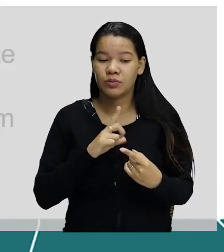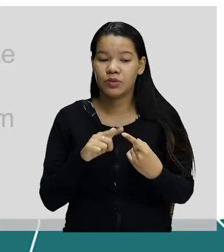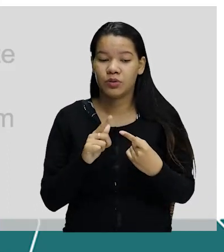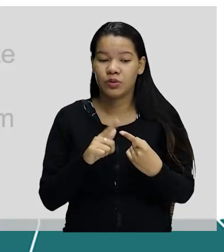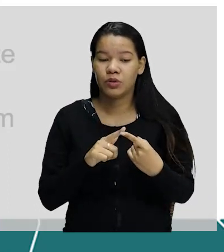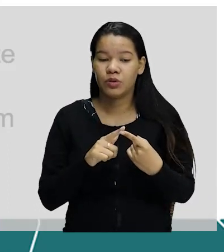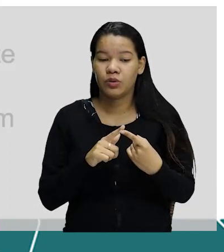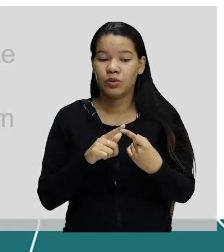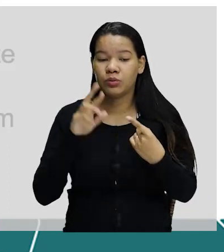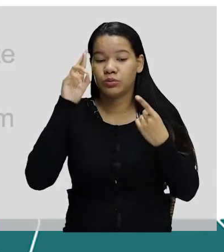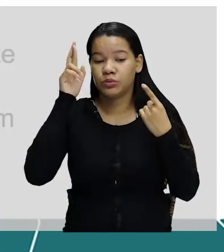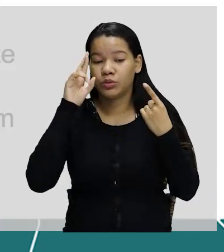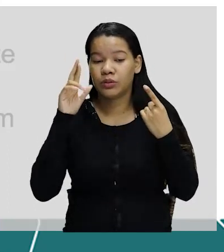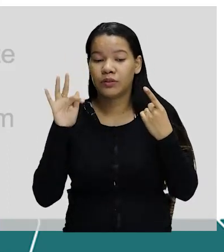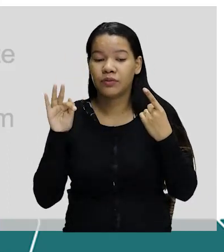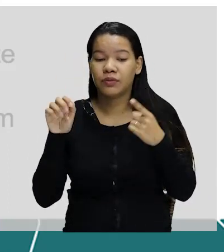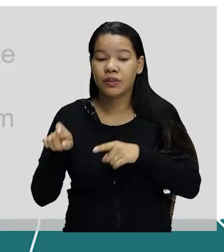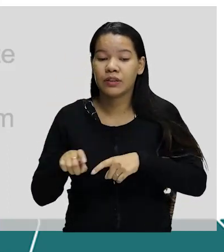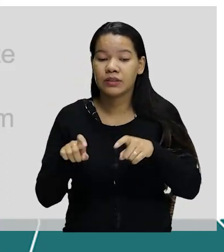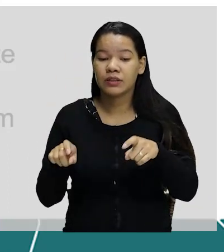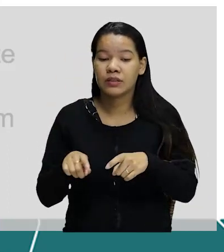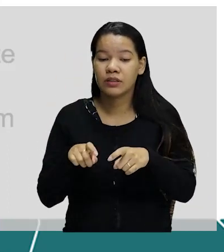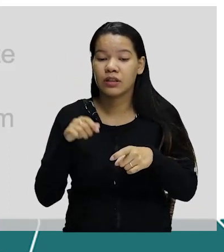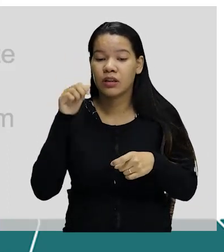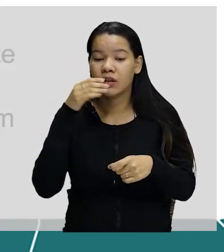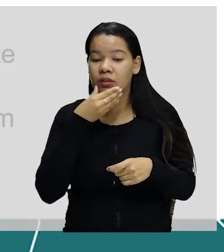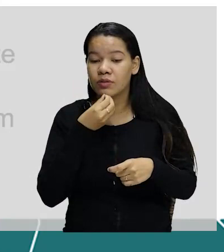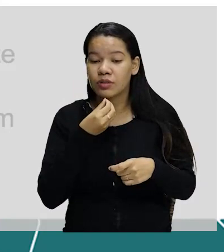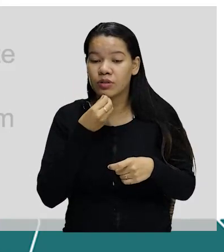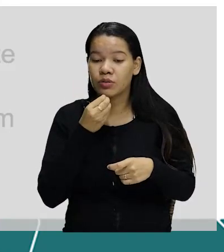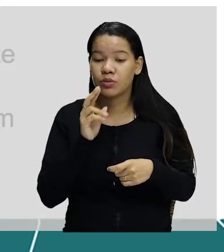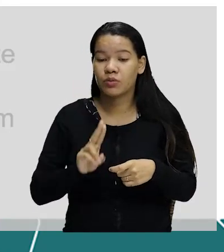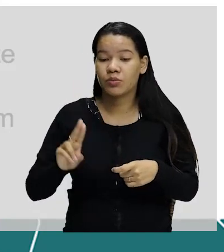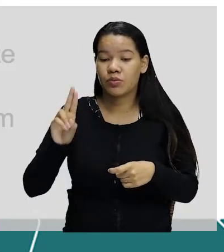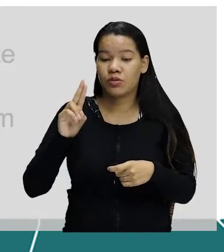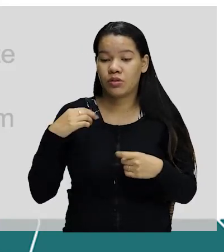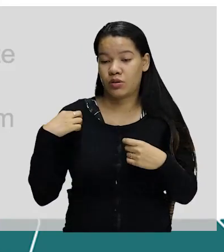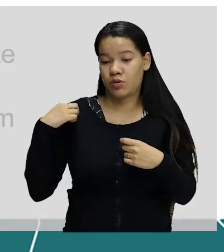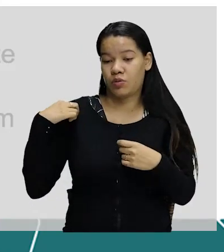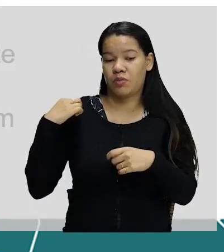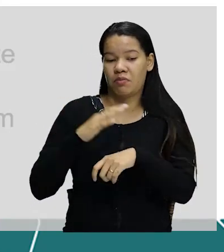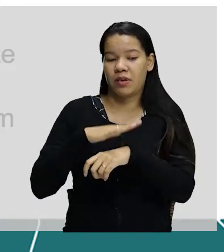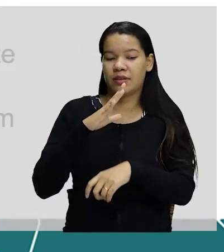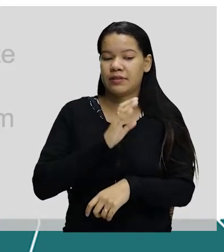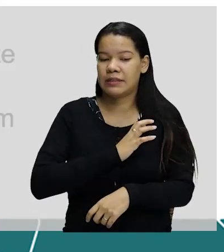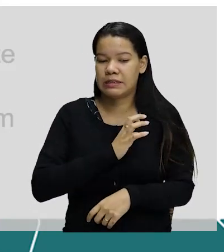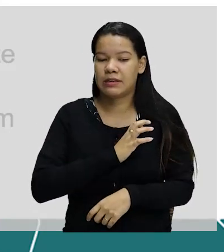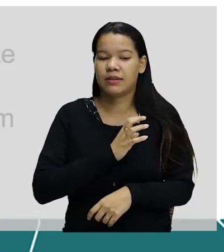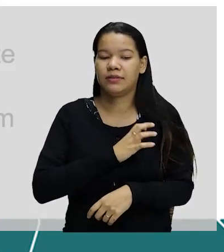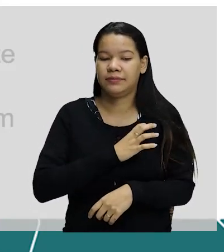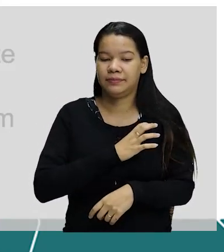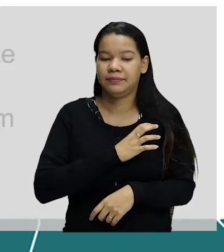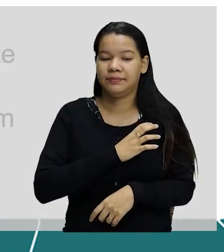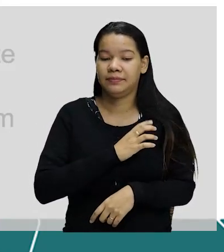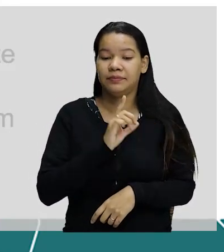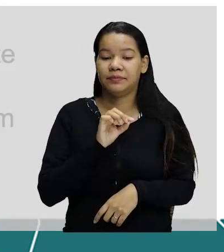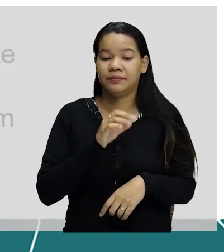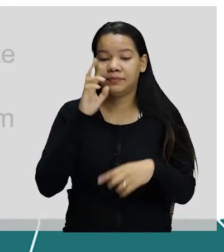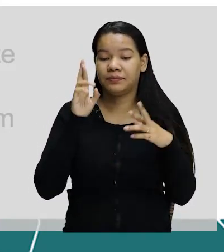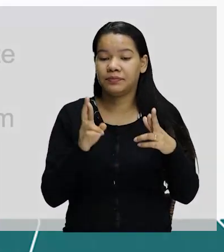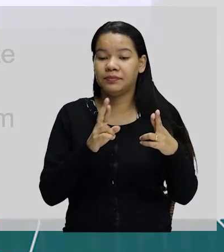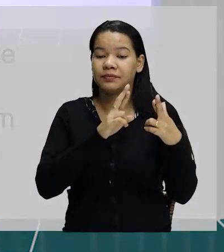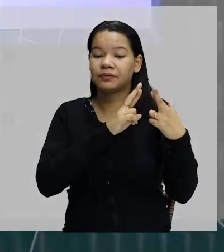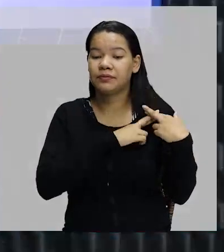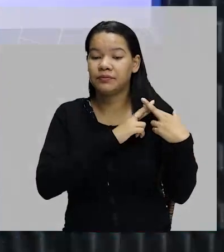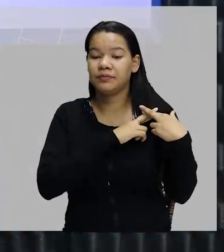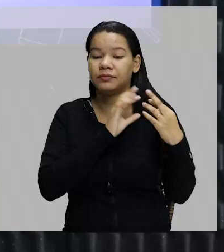da fazenda, usa a roupa mais rica e um apito para coordenar a festa. É o responsável pela organização do